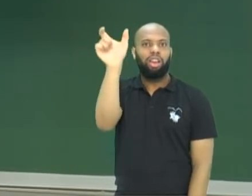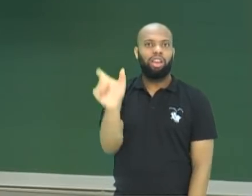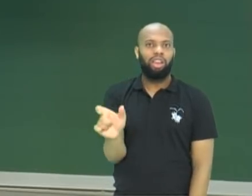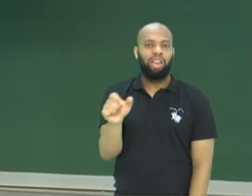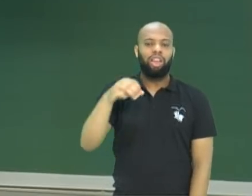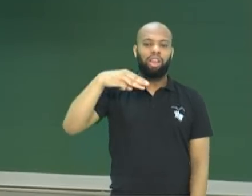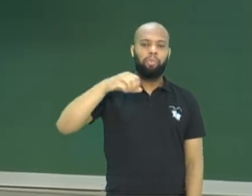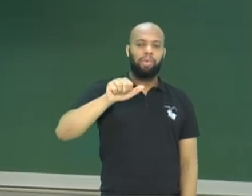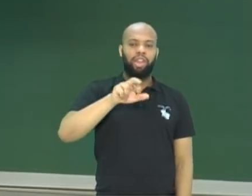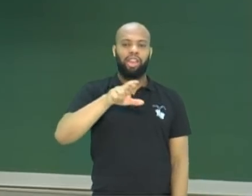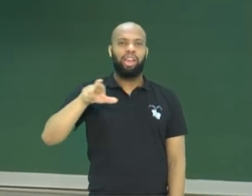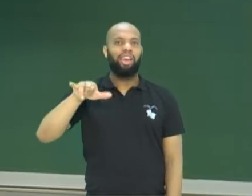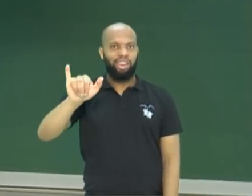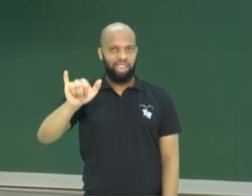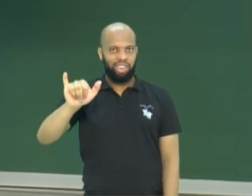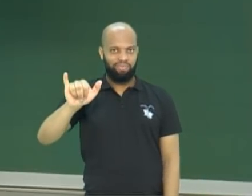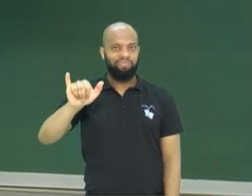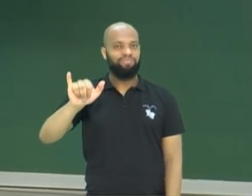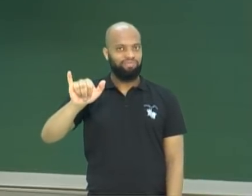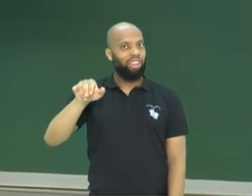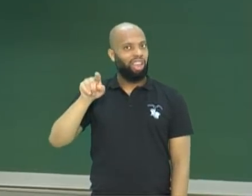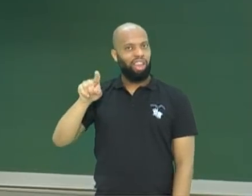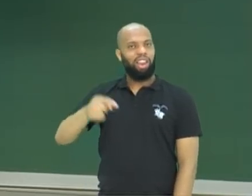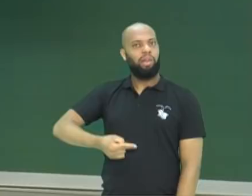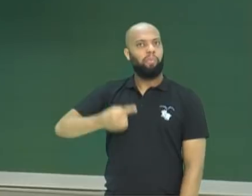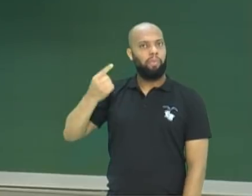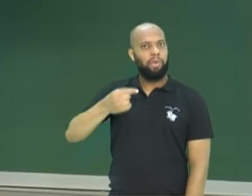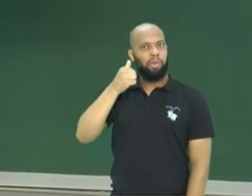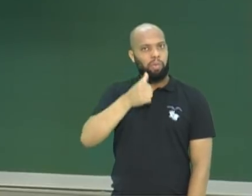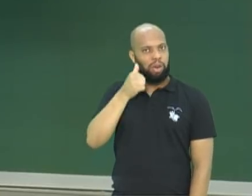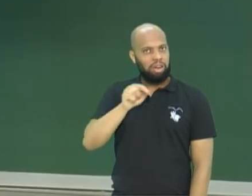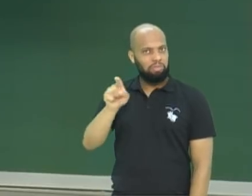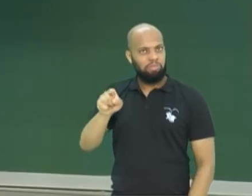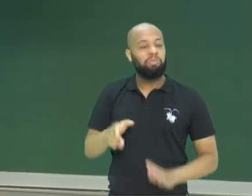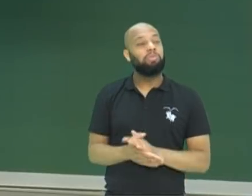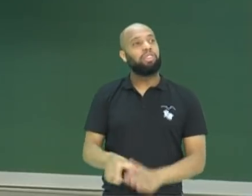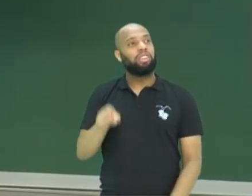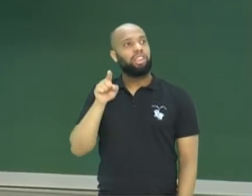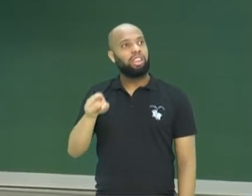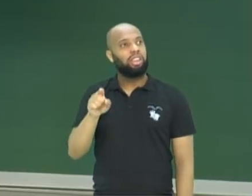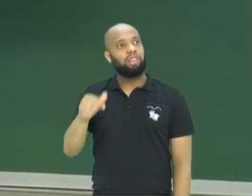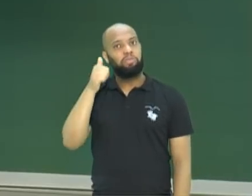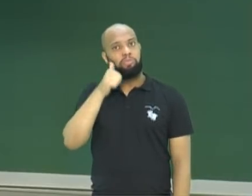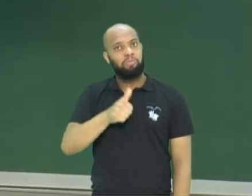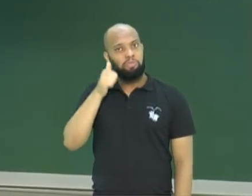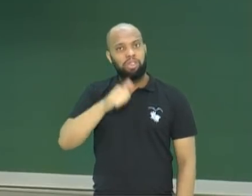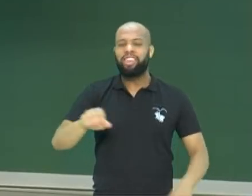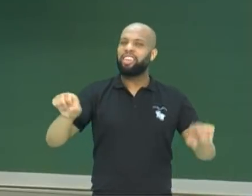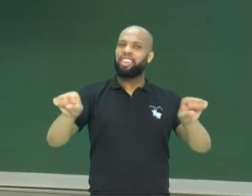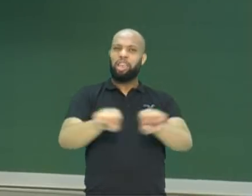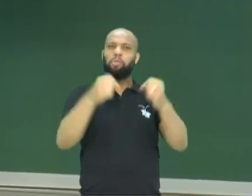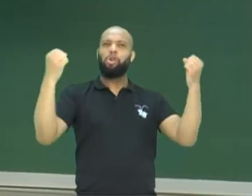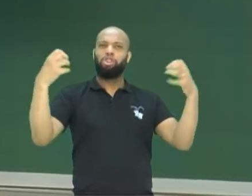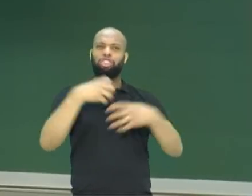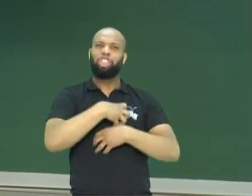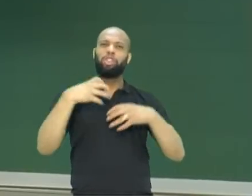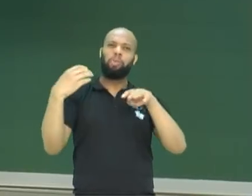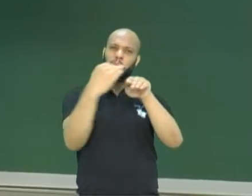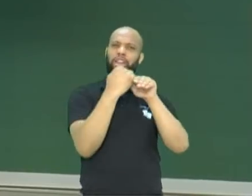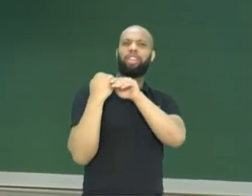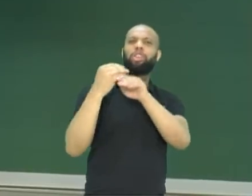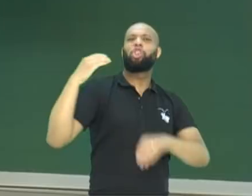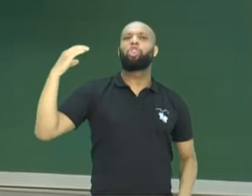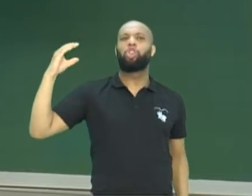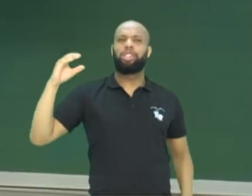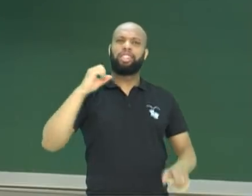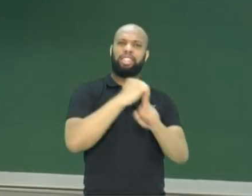Marie Curie, aquela personagem que eu tenho trazido em todas as aulas aí. A Marie Curie, uma mulher que quebrou os padrões sociais e